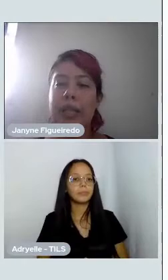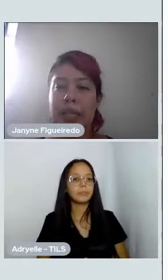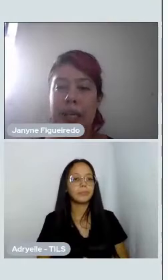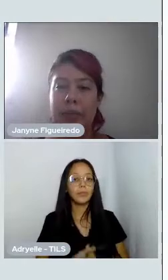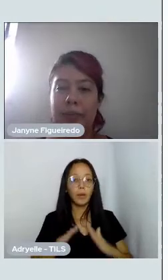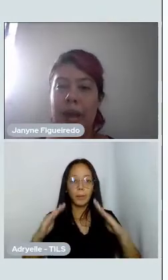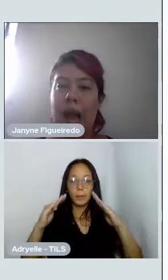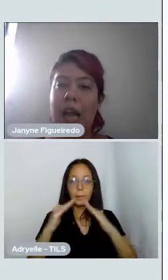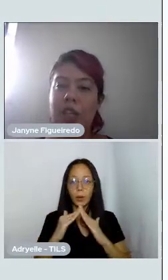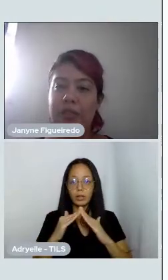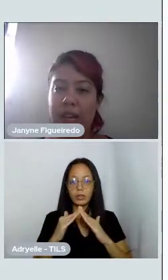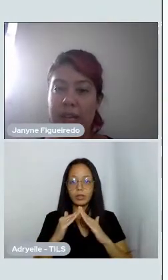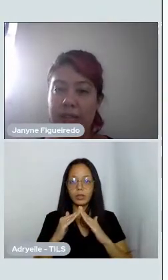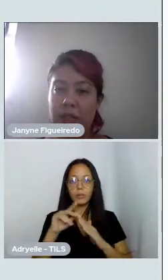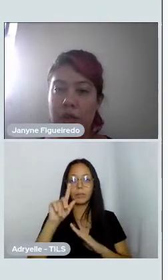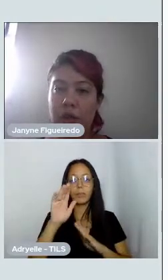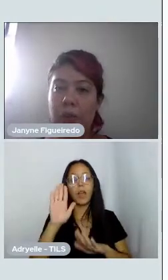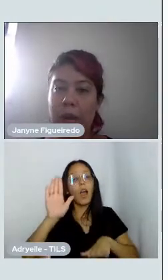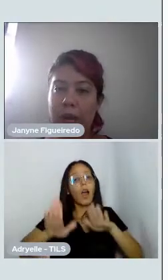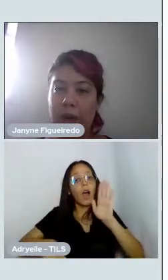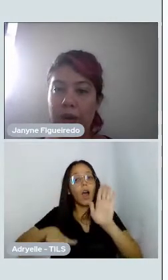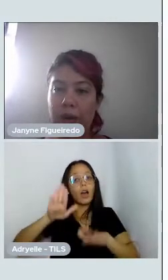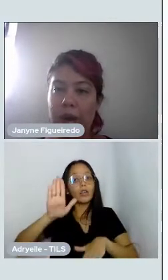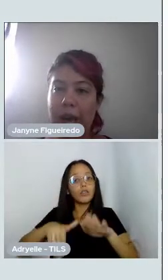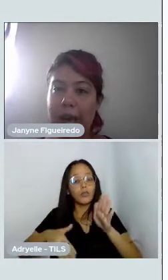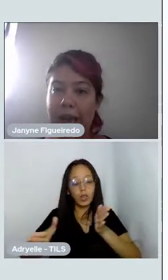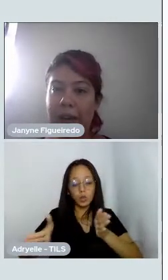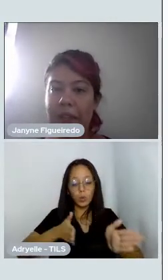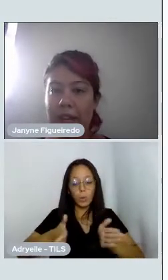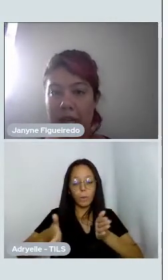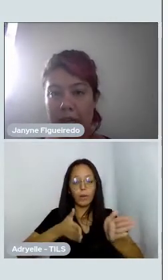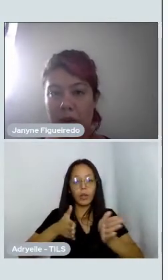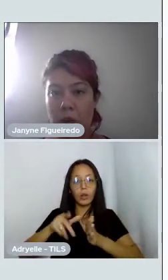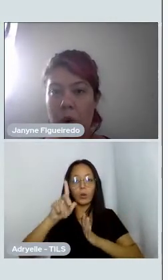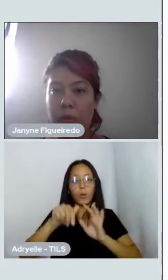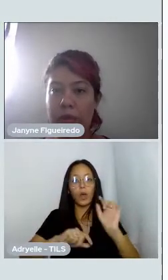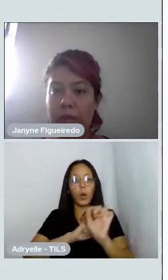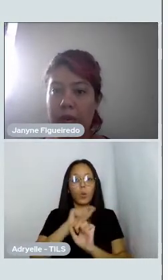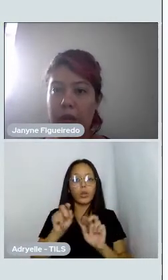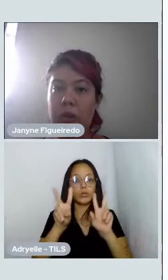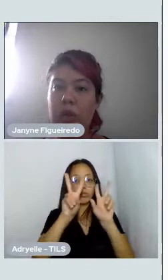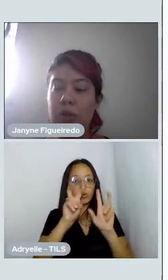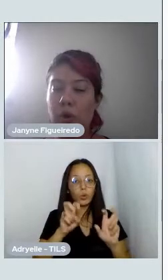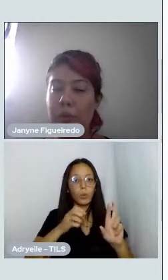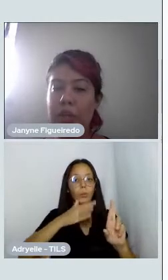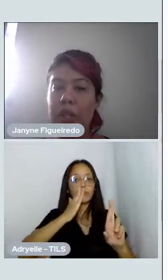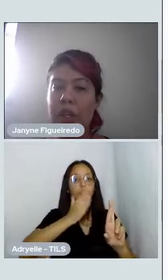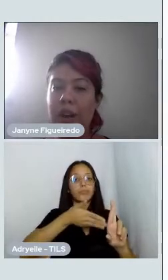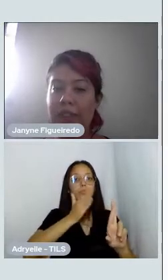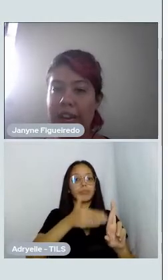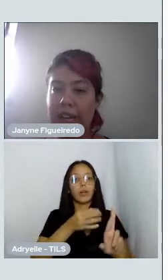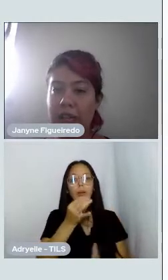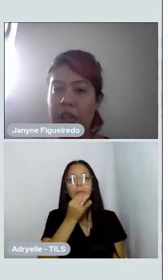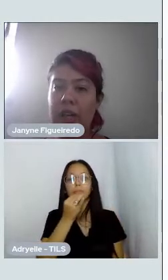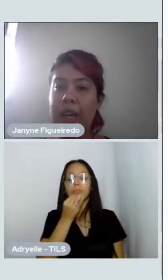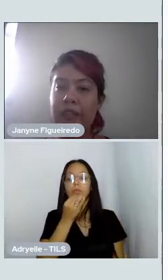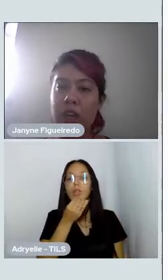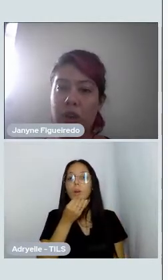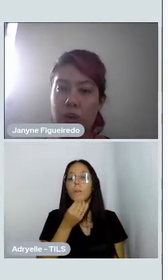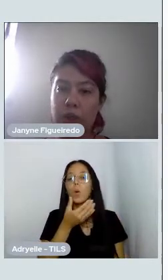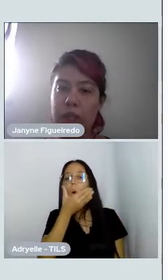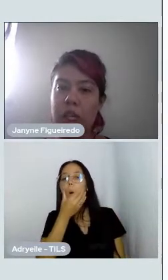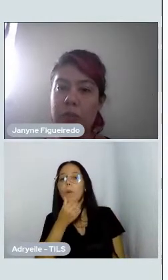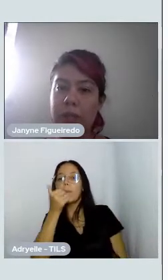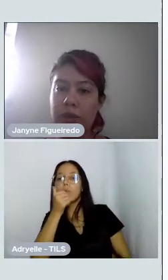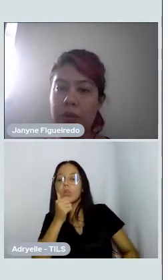A moradia. Às vezes, o período é referido como sendo dos homens das cavernas,